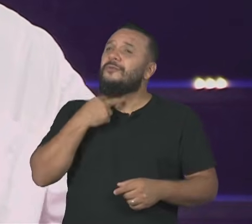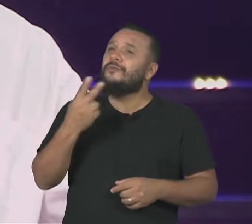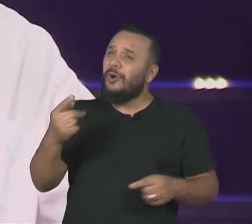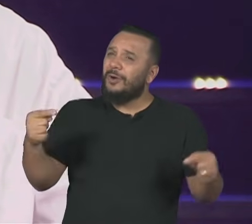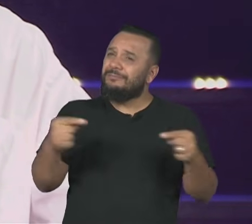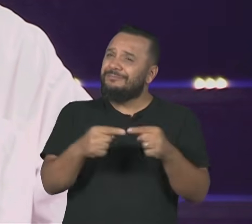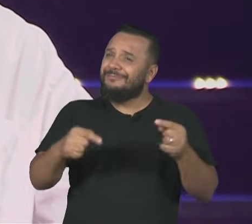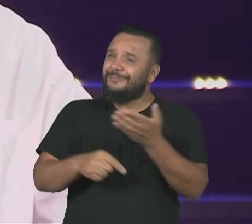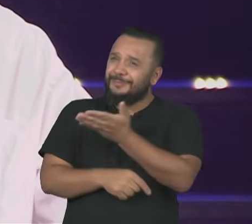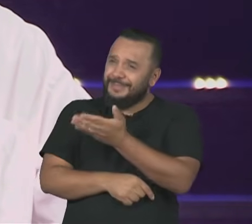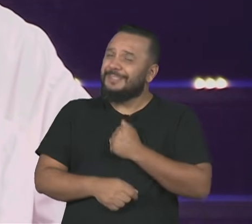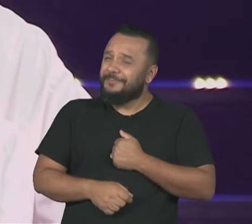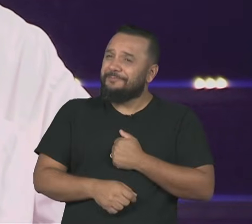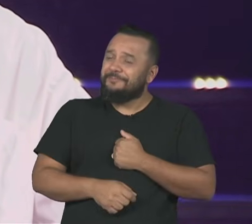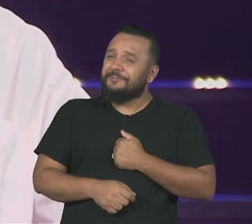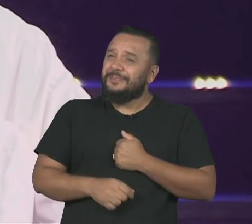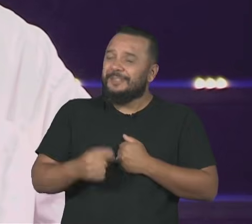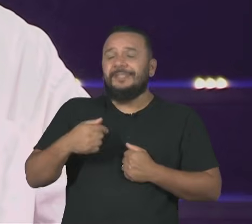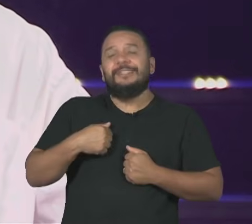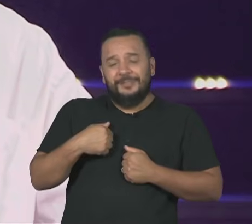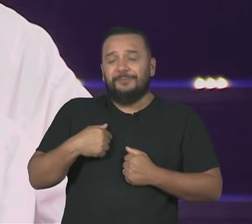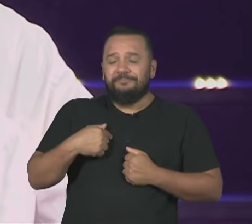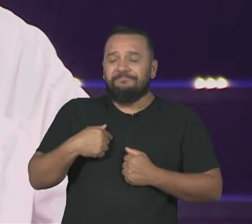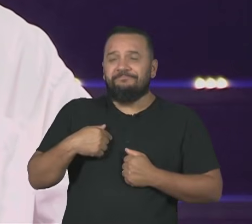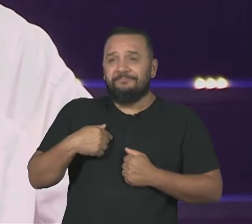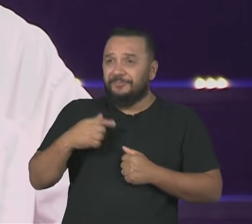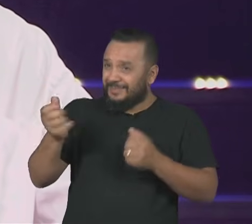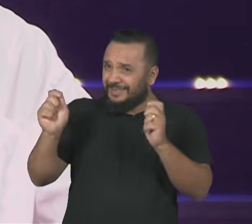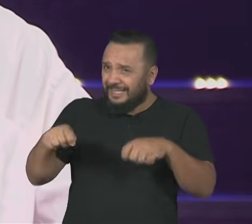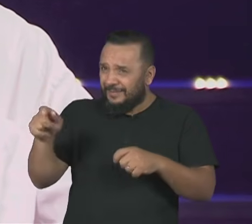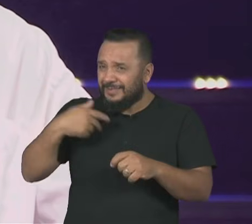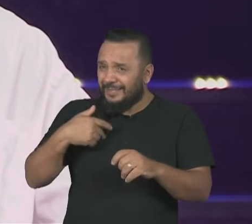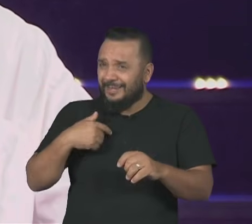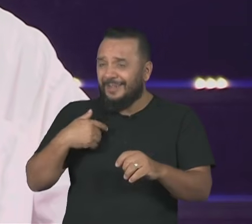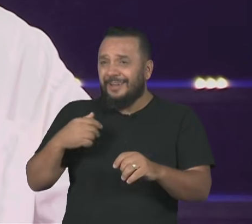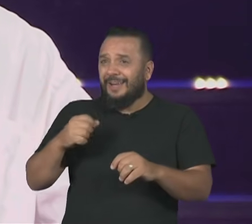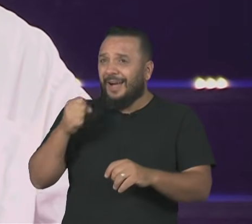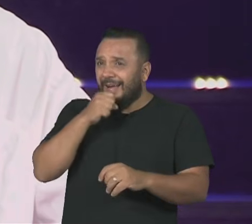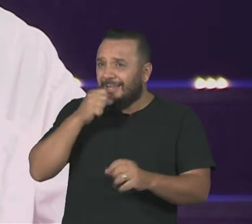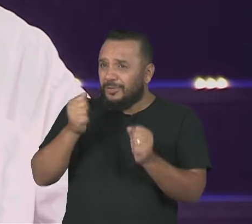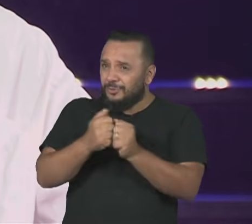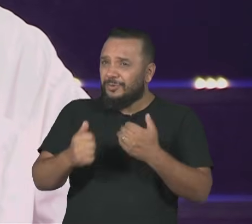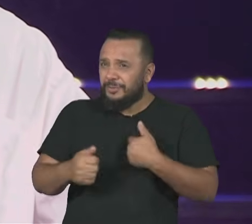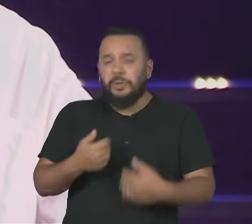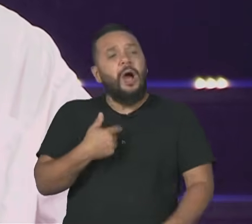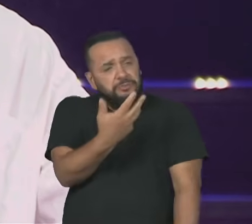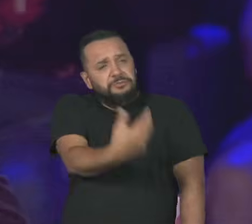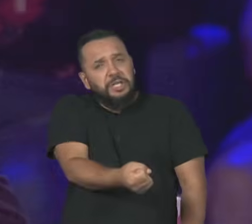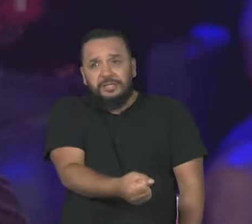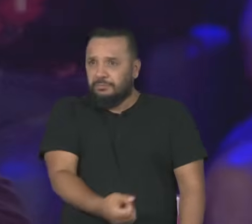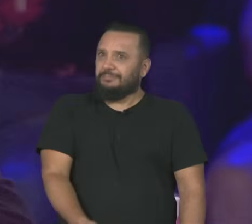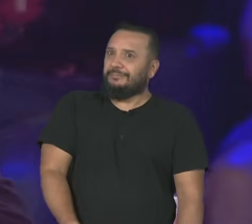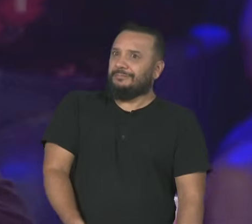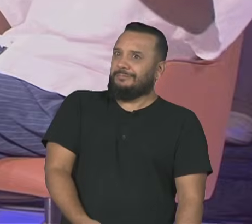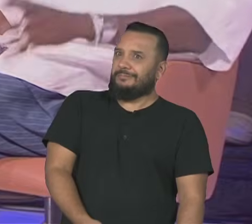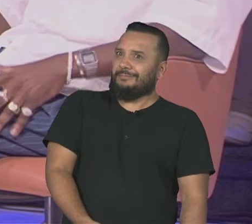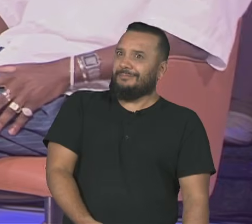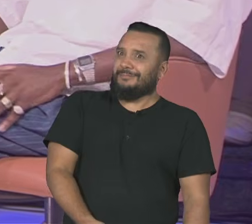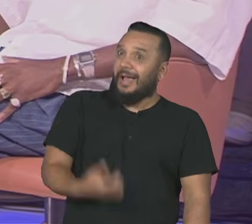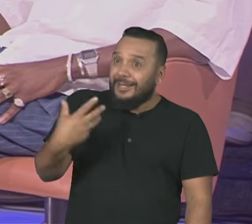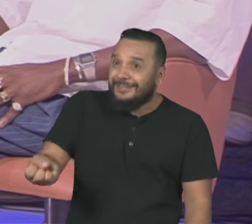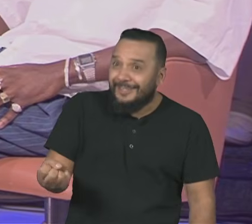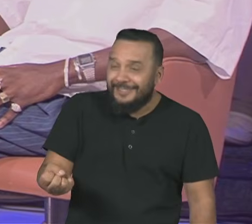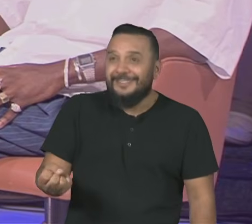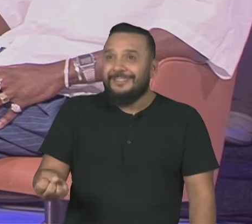eu chego a ouvir sua voz aqui cantando a música e tal. Você cantaria essa música comigo? Ele falou, cantaria. Fale com